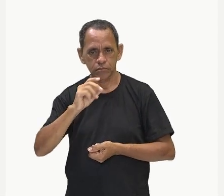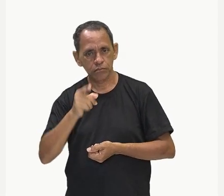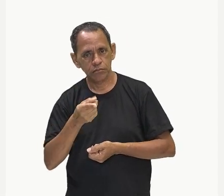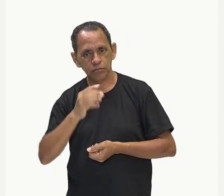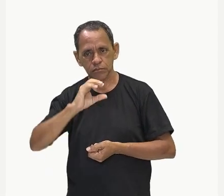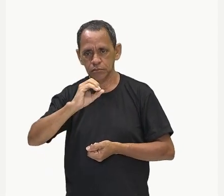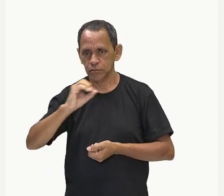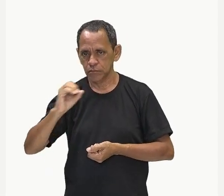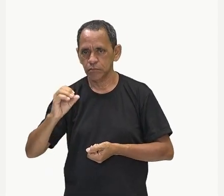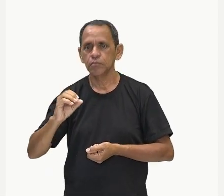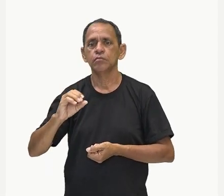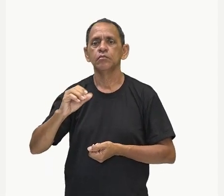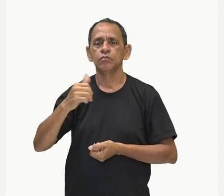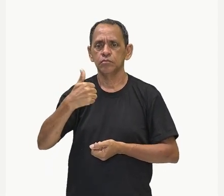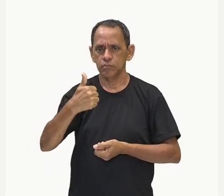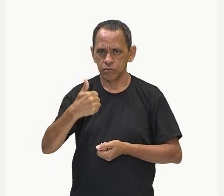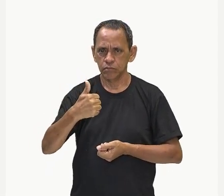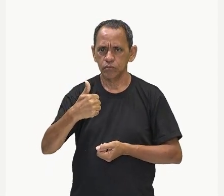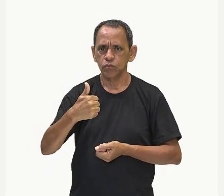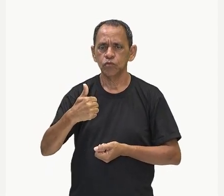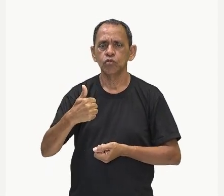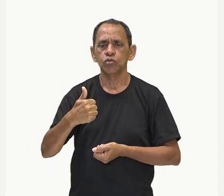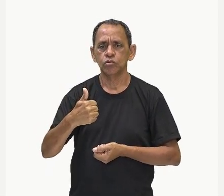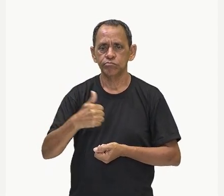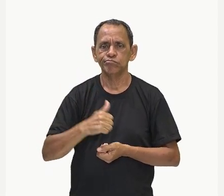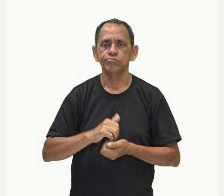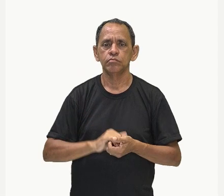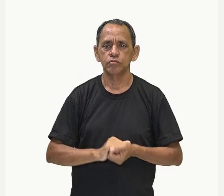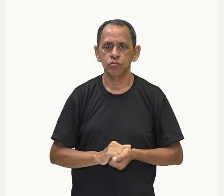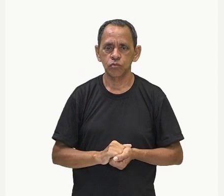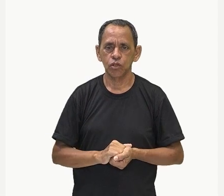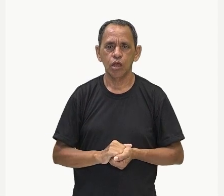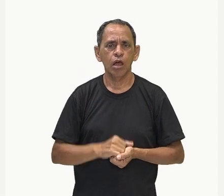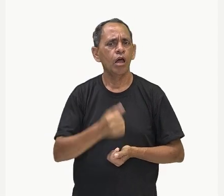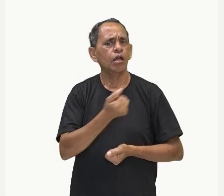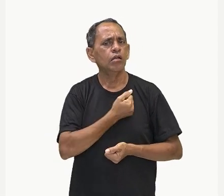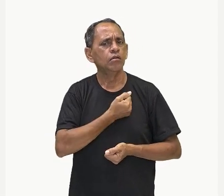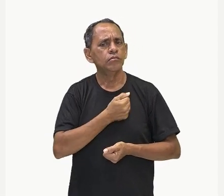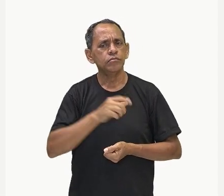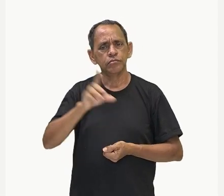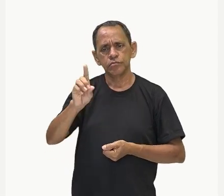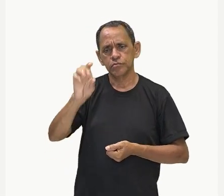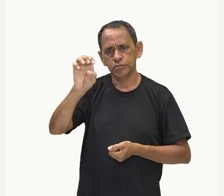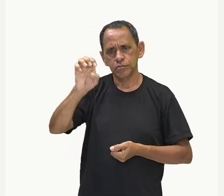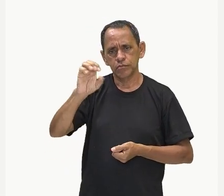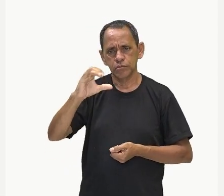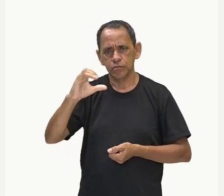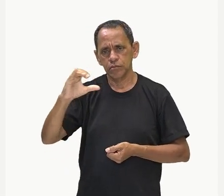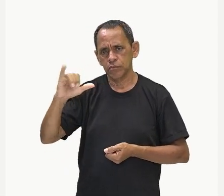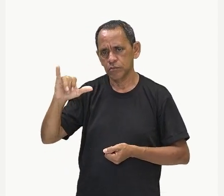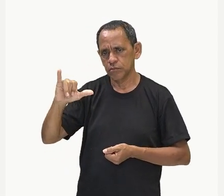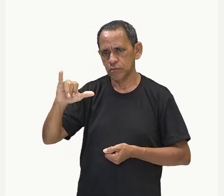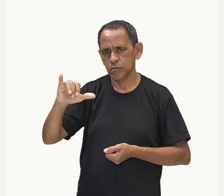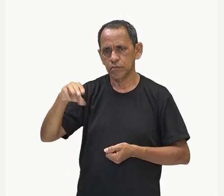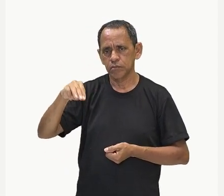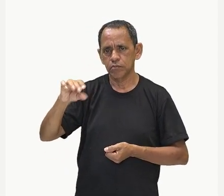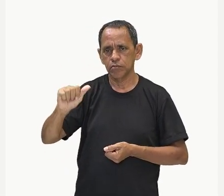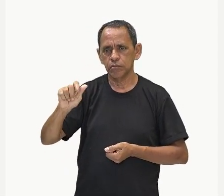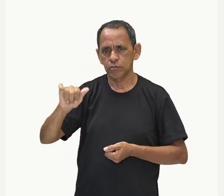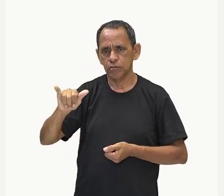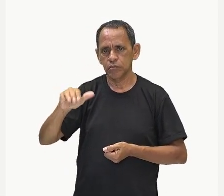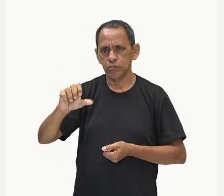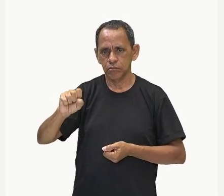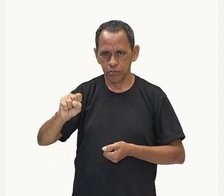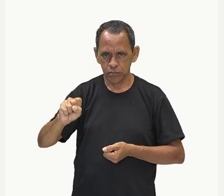são números decimais. Nós normalmente chamamos números decimais, são esses números com vírgula,